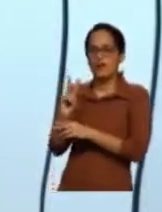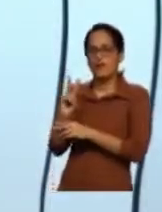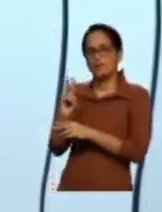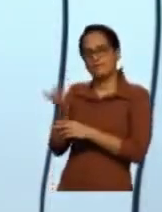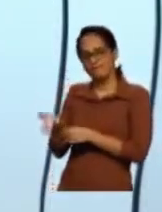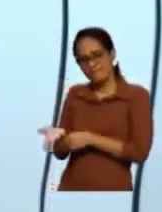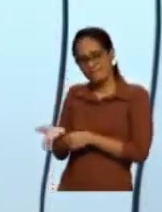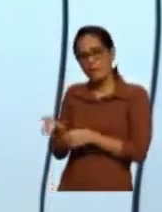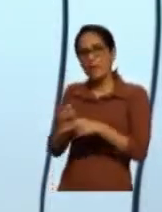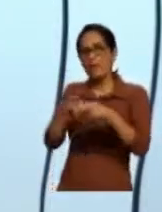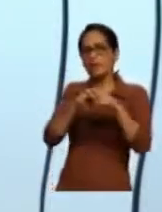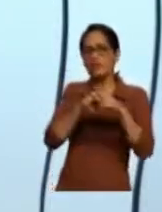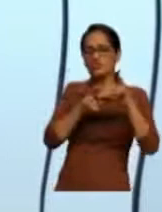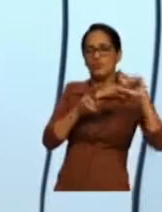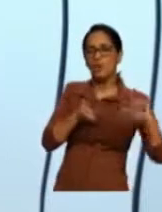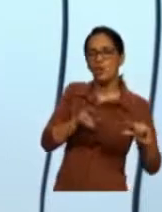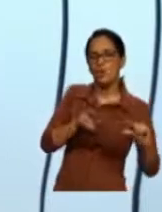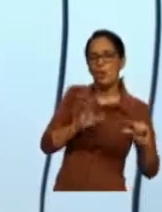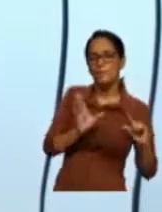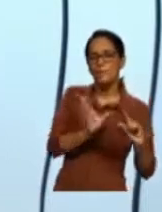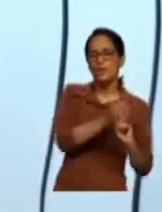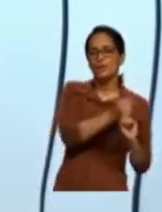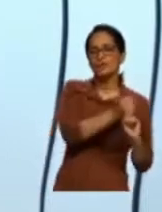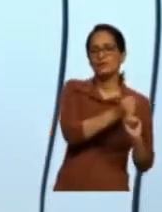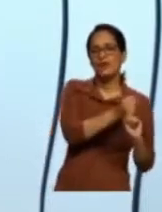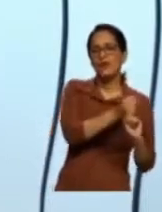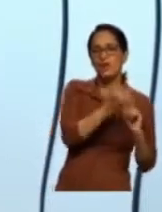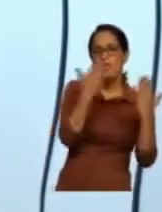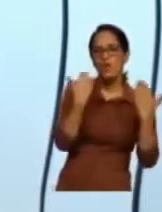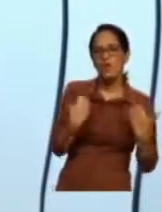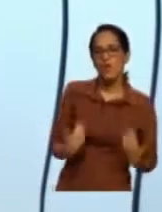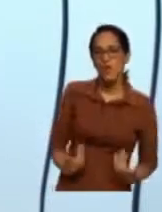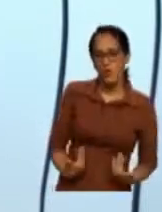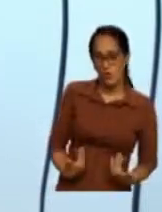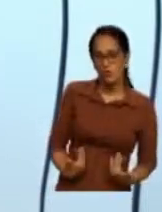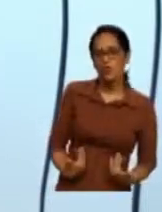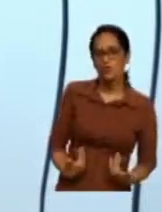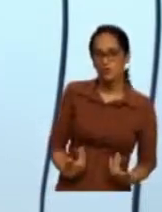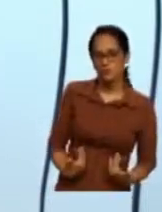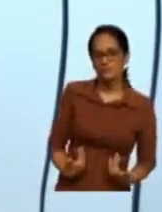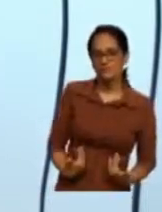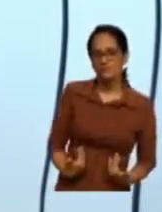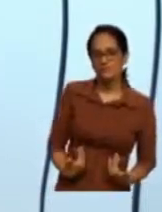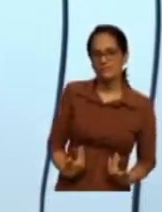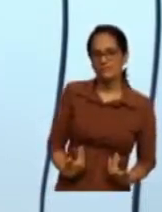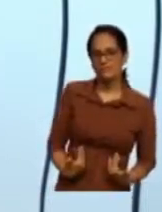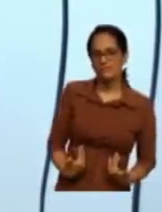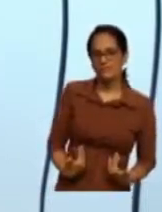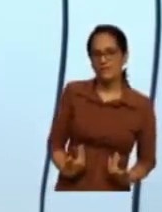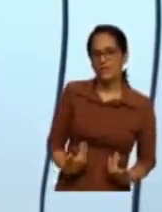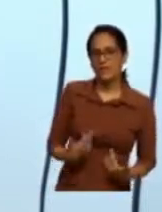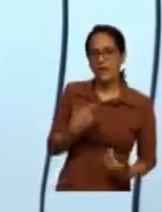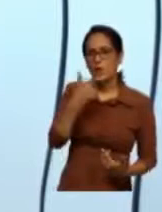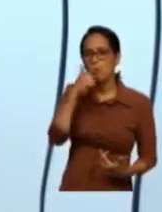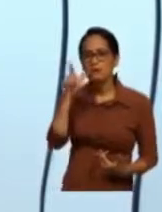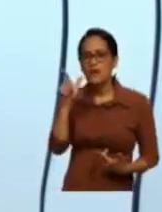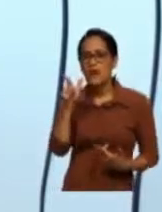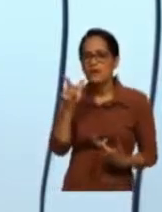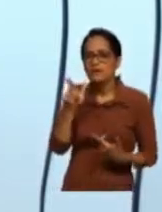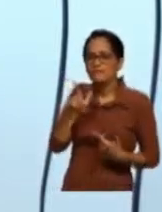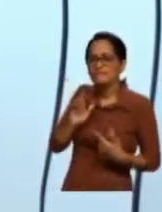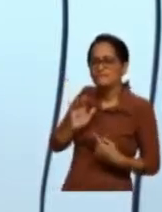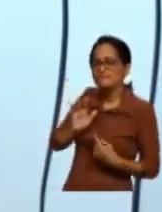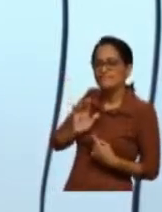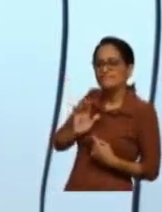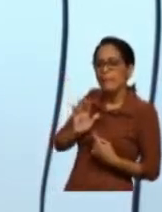de linfócito T vai abaixar. Abaixou a quantidade de linfócito T, que ele não vai reagir imunologicamente, a minha